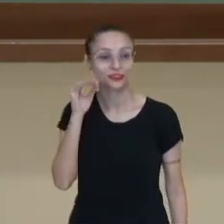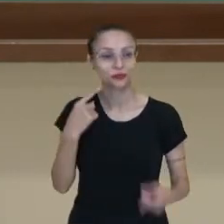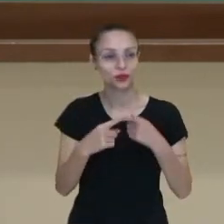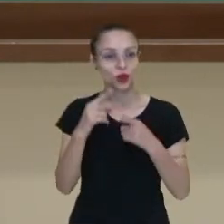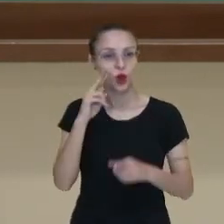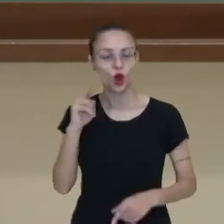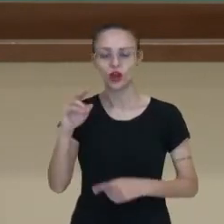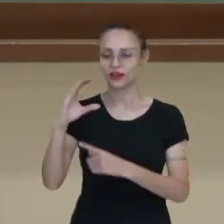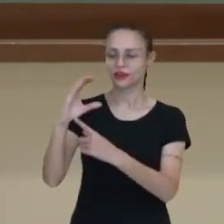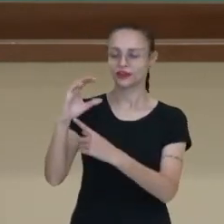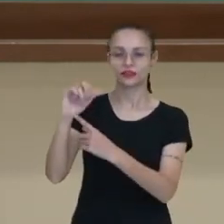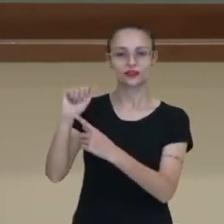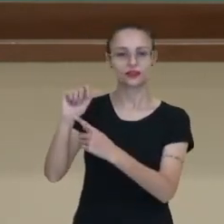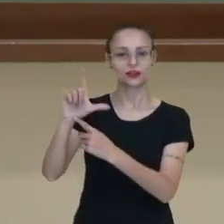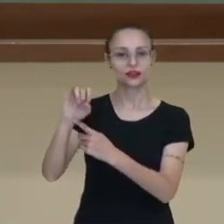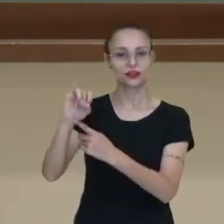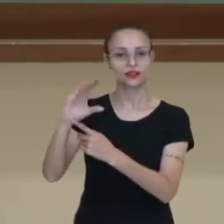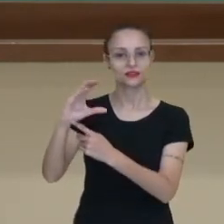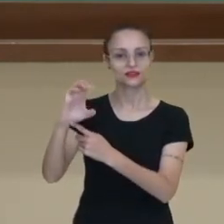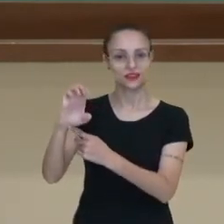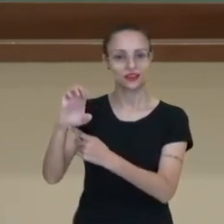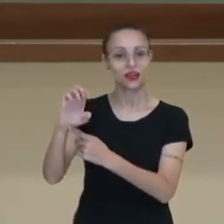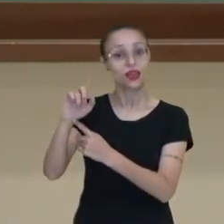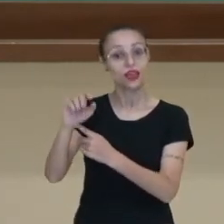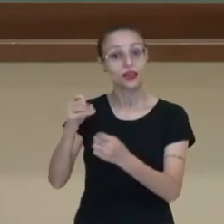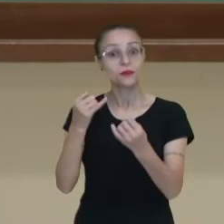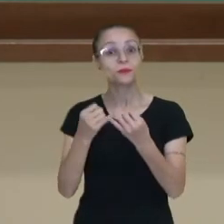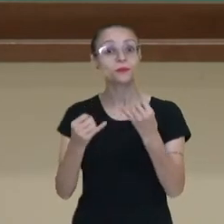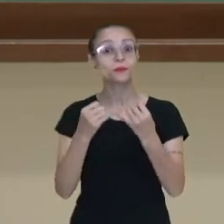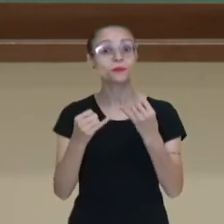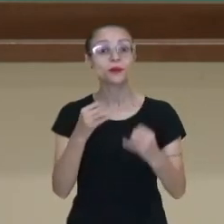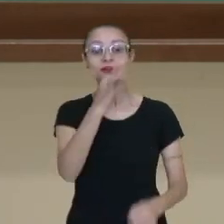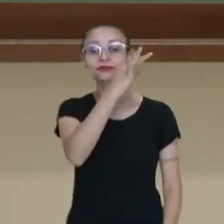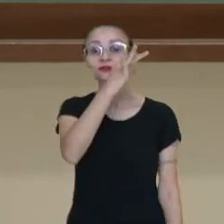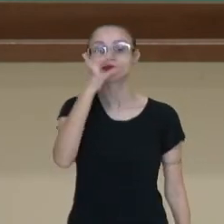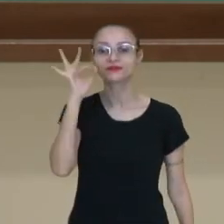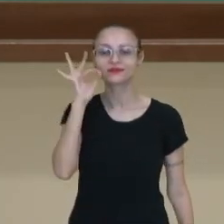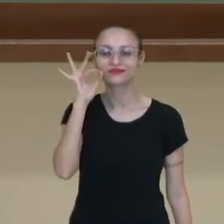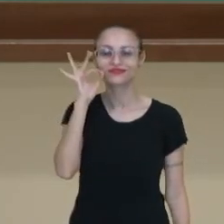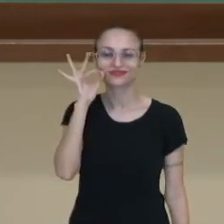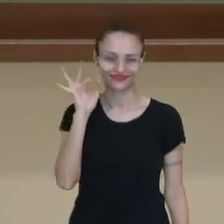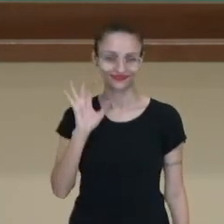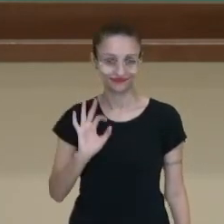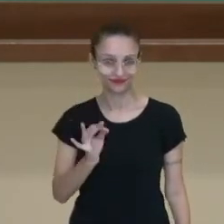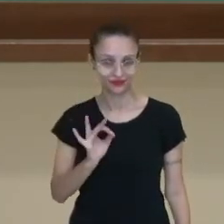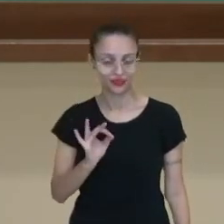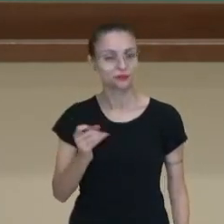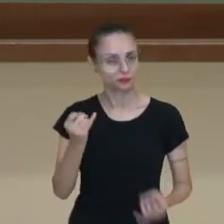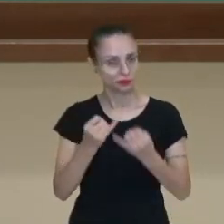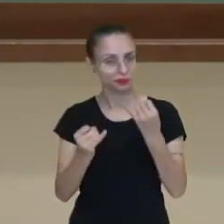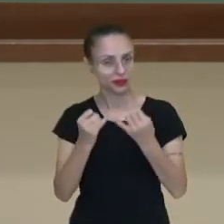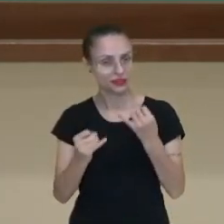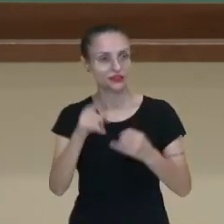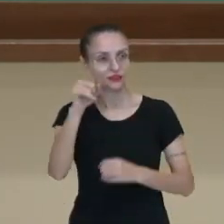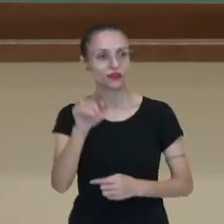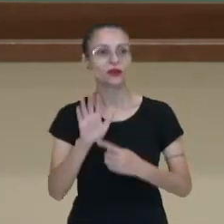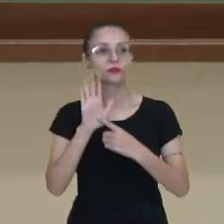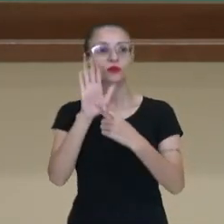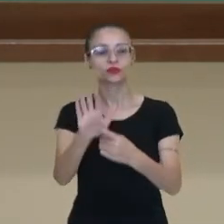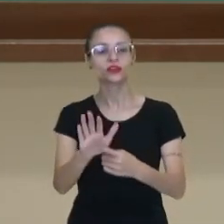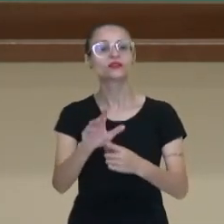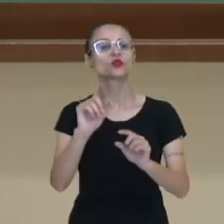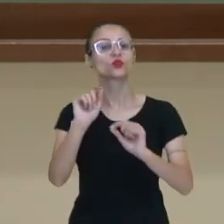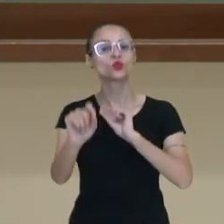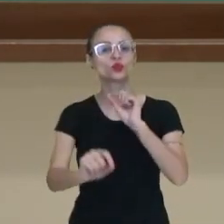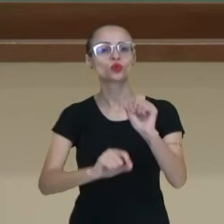palavra cálice, ela é muito parecida com a palavra cálice. Então, aí justamente demonstrando essa questão